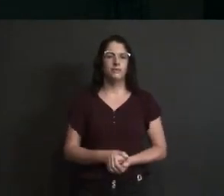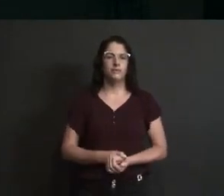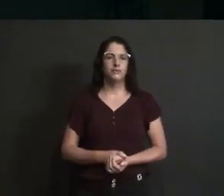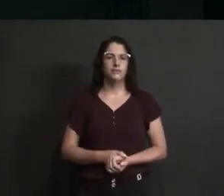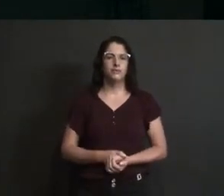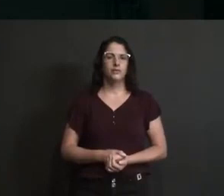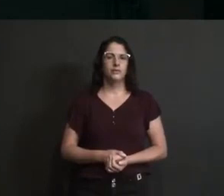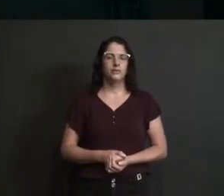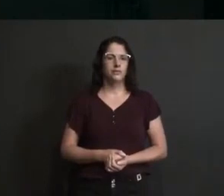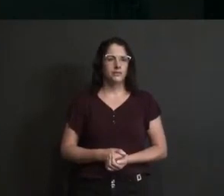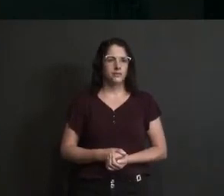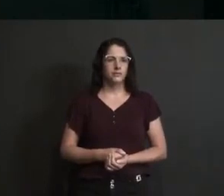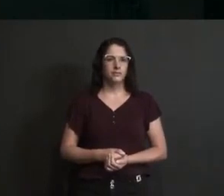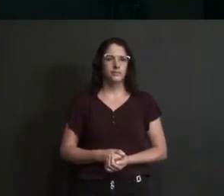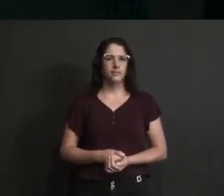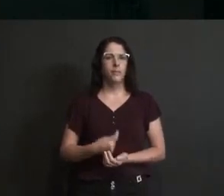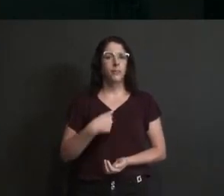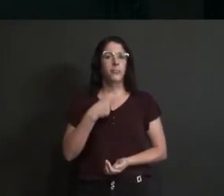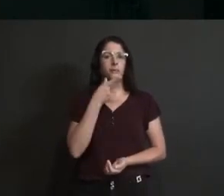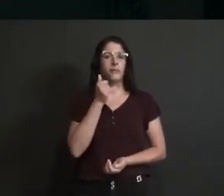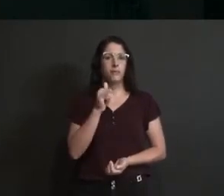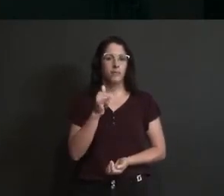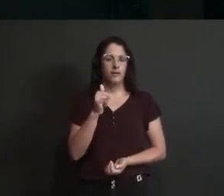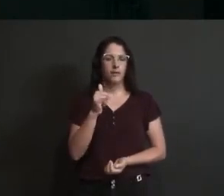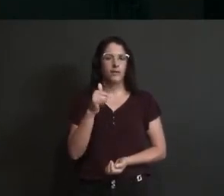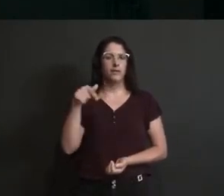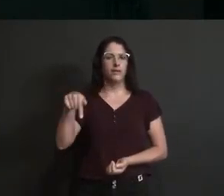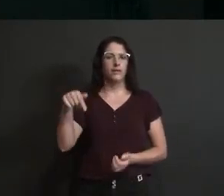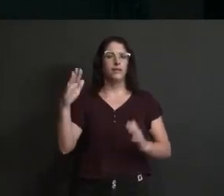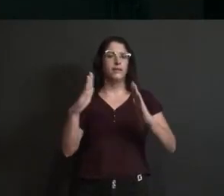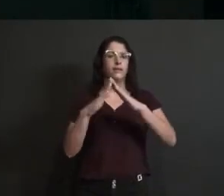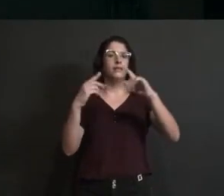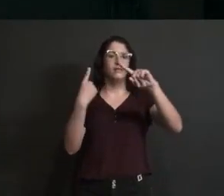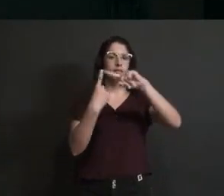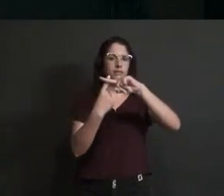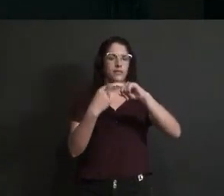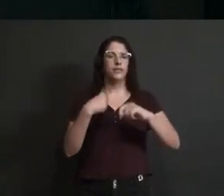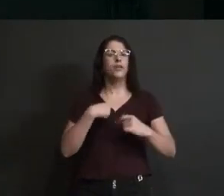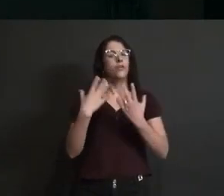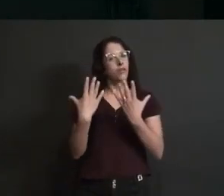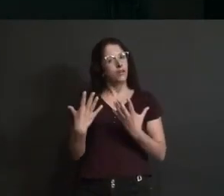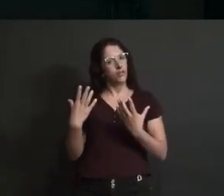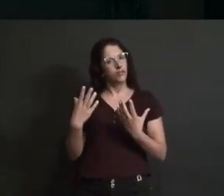E como pai da casa, eu quero falar como pai nesta noite,